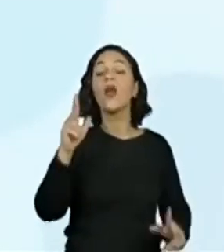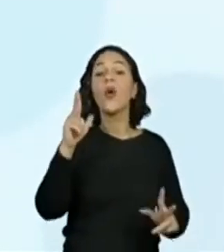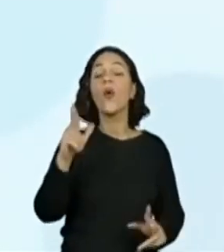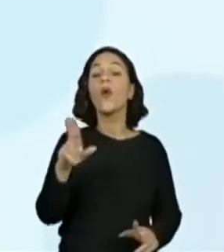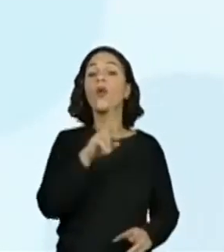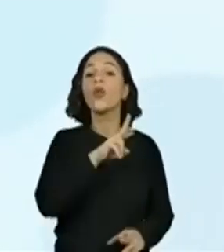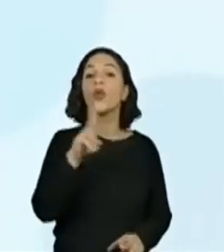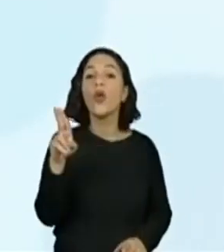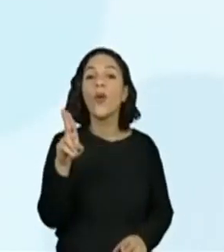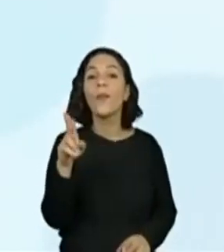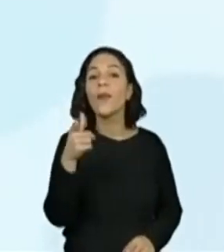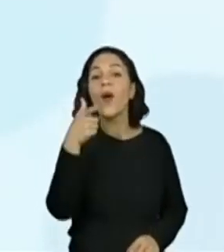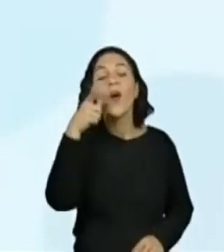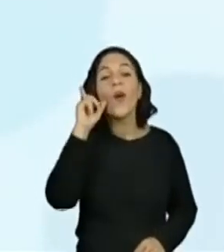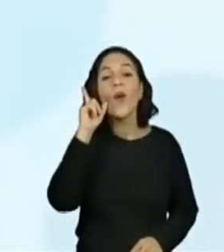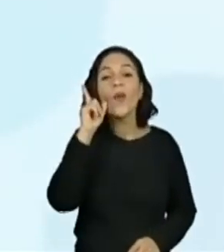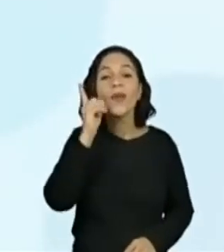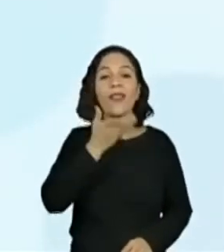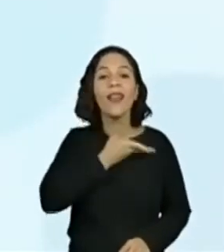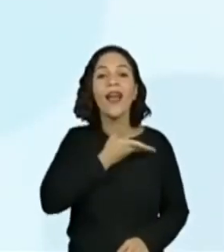ontem, o Carlos.